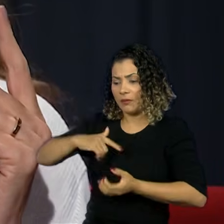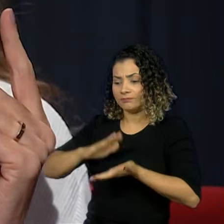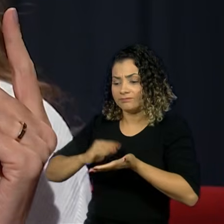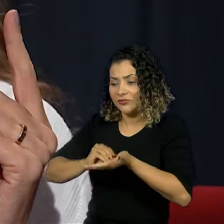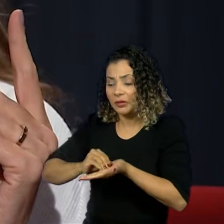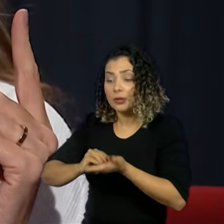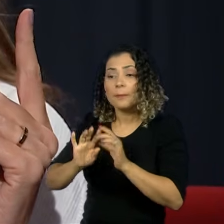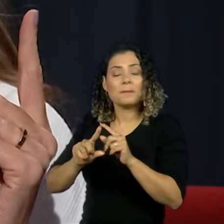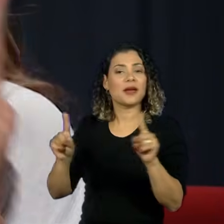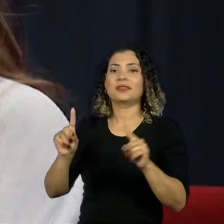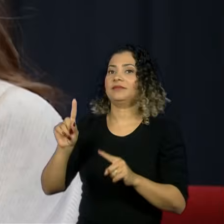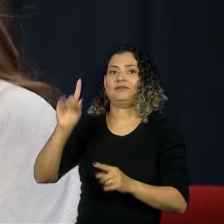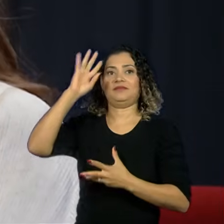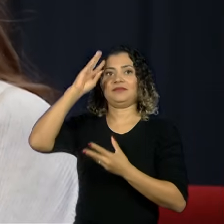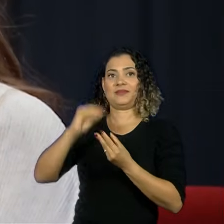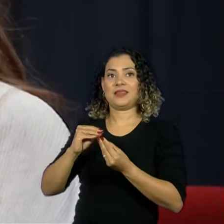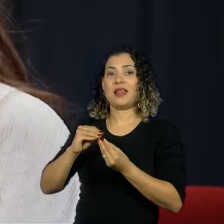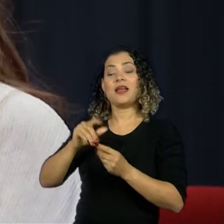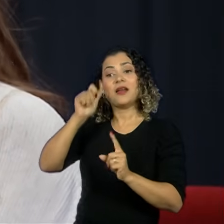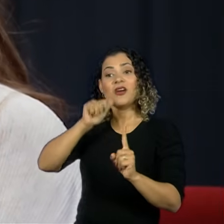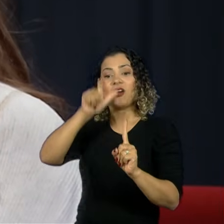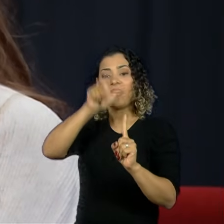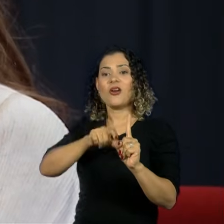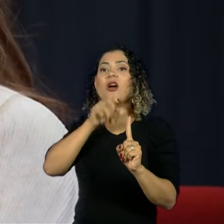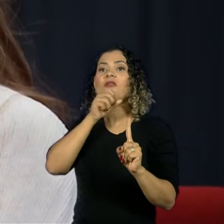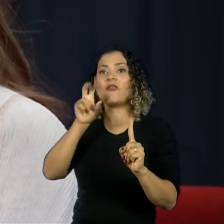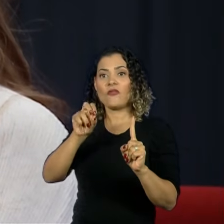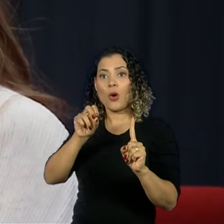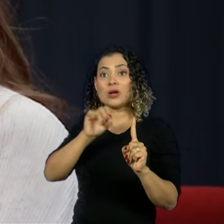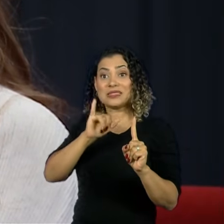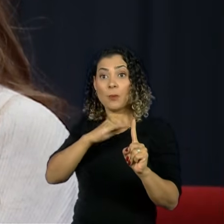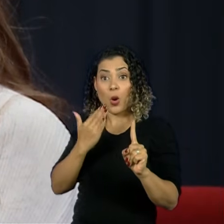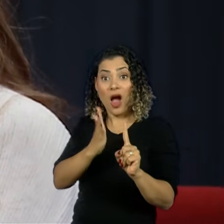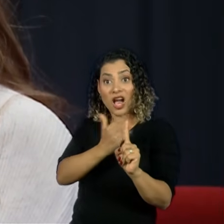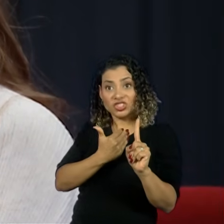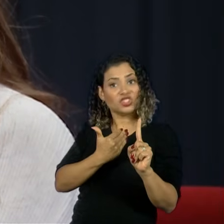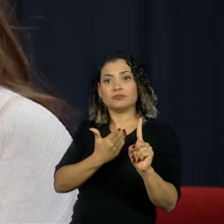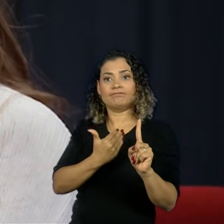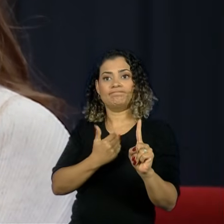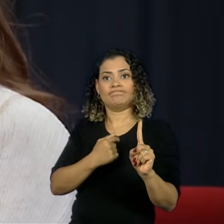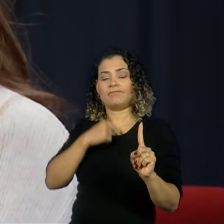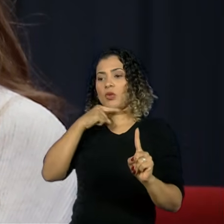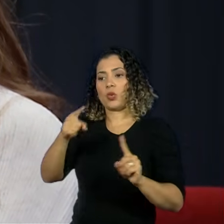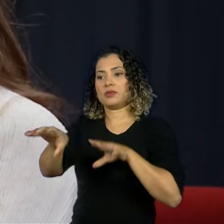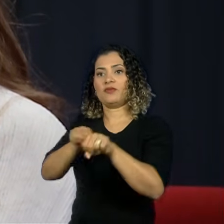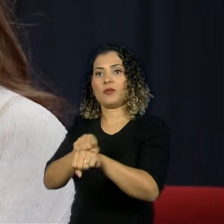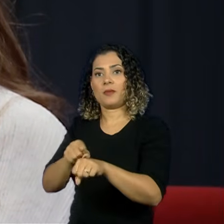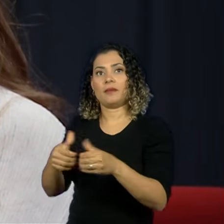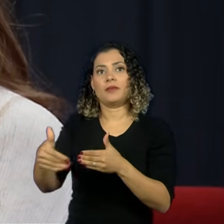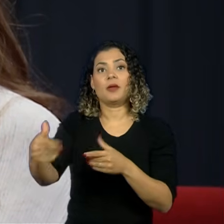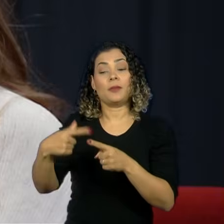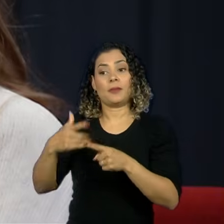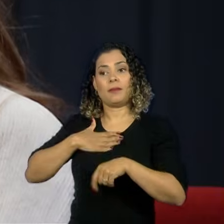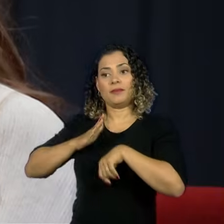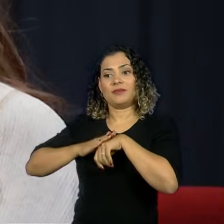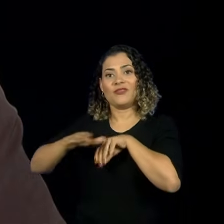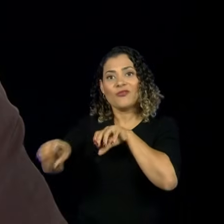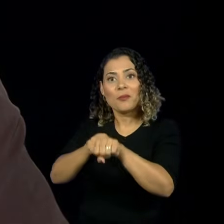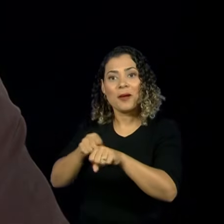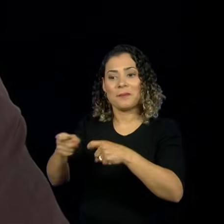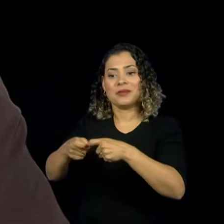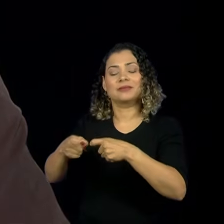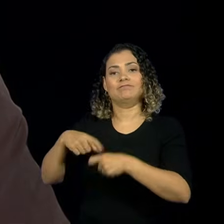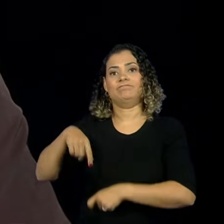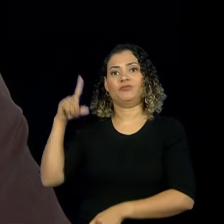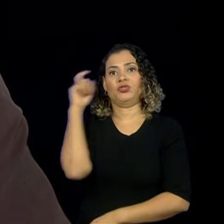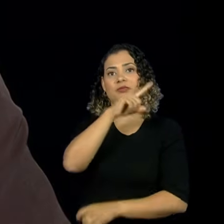dei conta que se não fosse por ela, eu não teria terminado a faculdade, Olha porque para só. mim foi muito difícil fazer medicina.